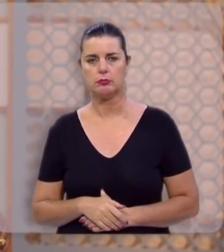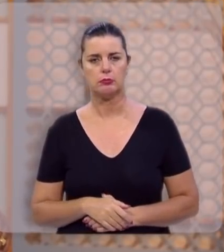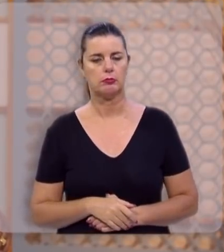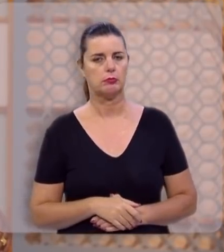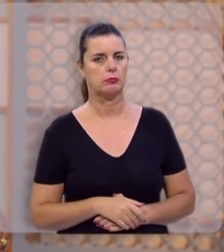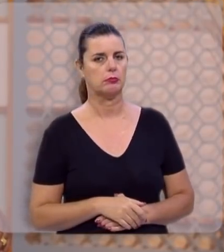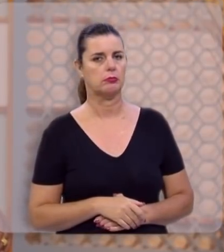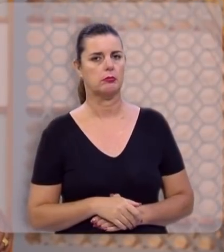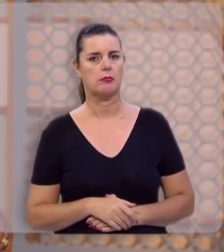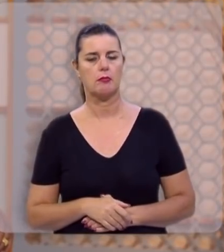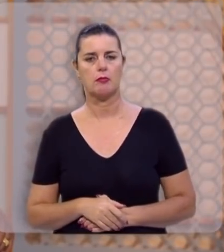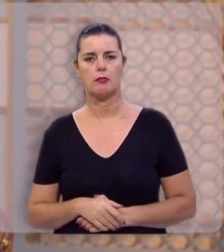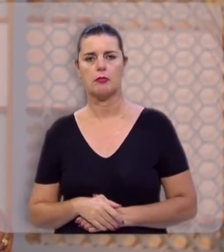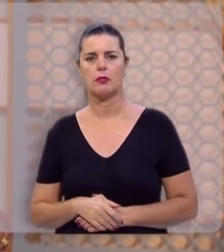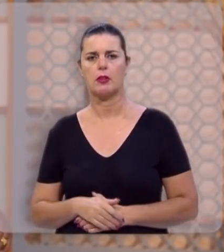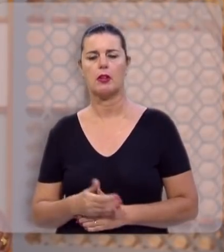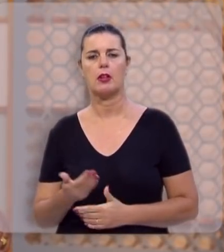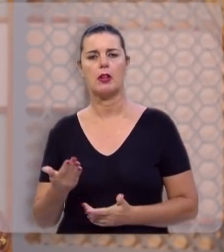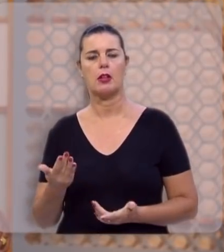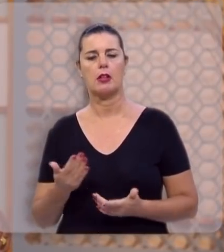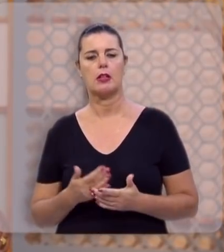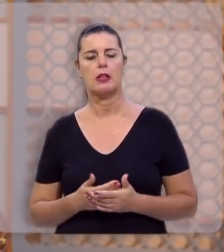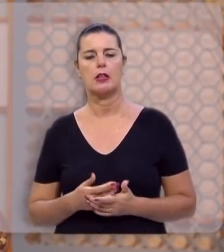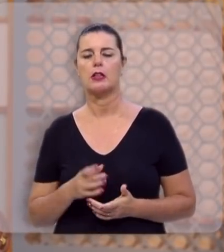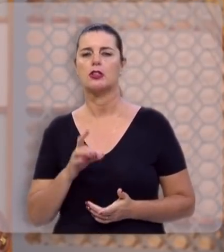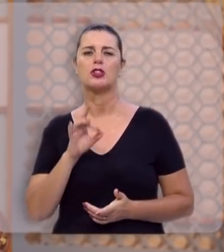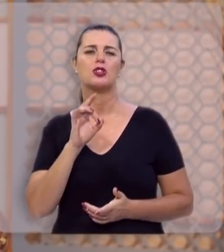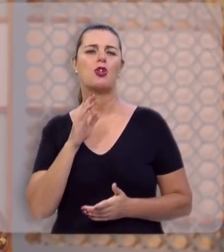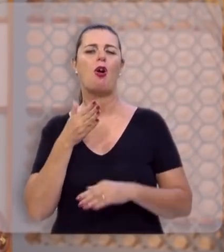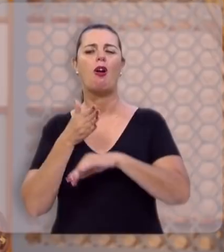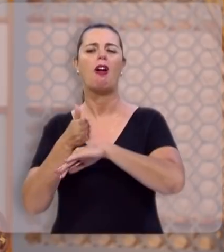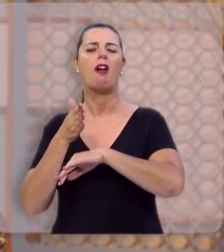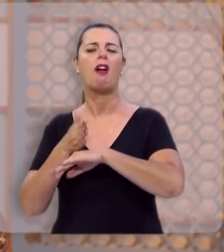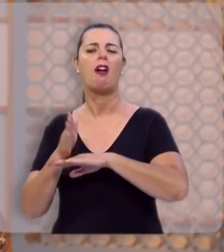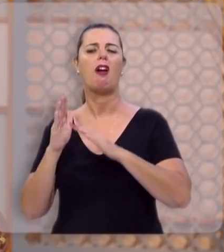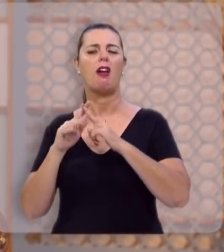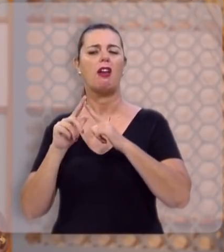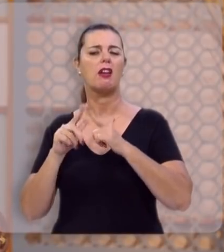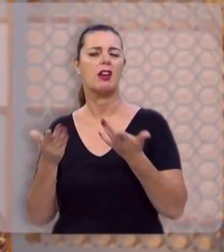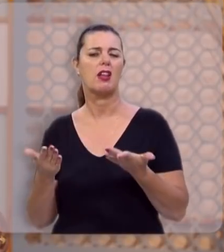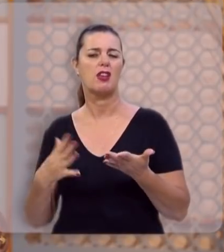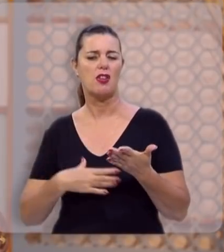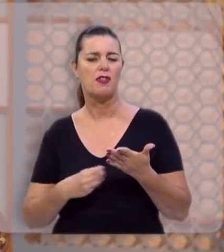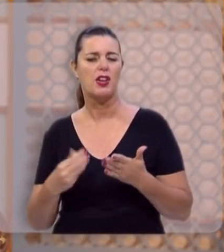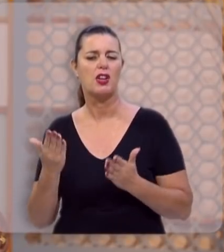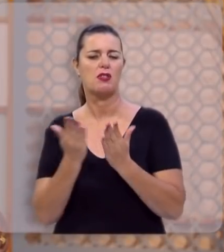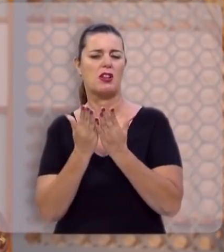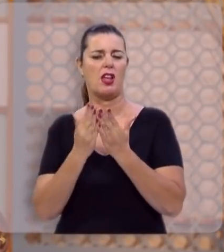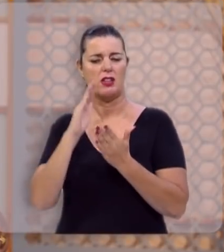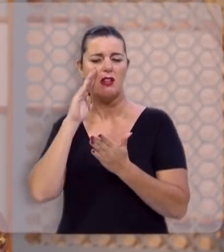Só frequentar a igreja, ser filho de crente, crer na Bíblia,